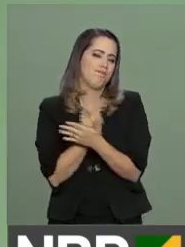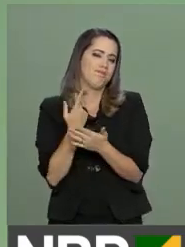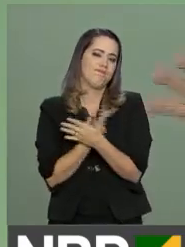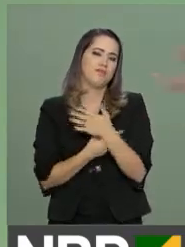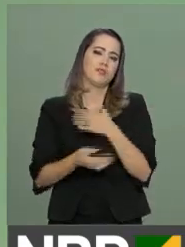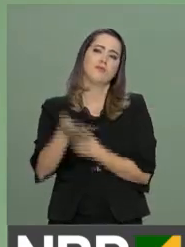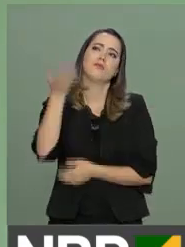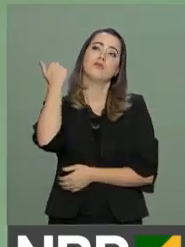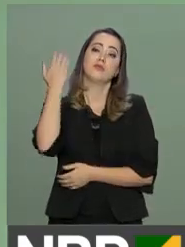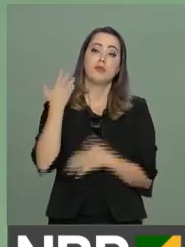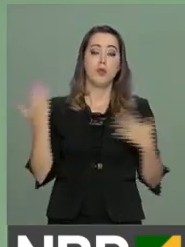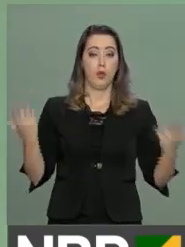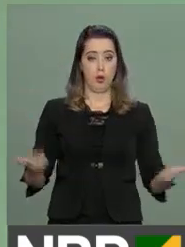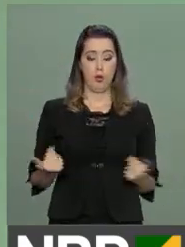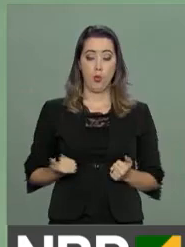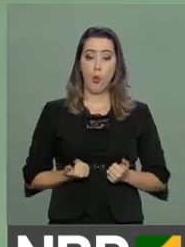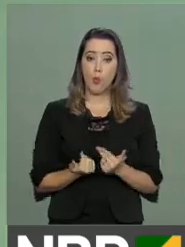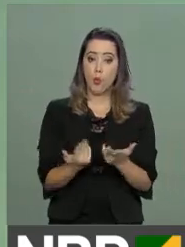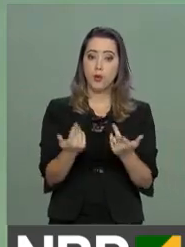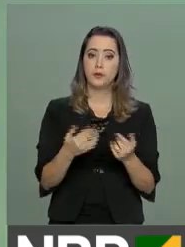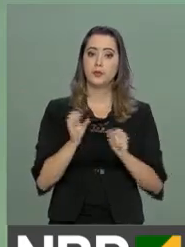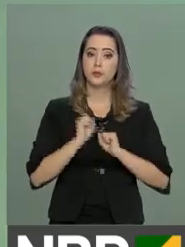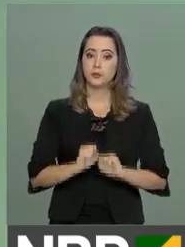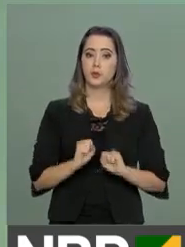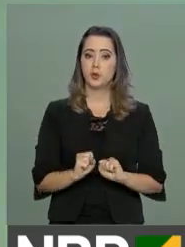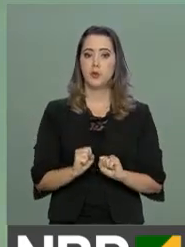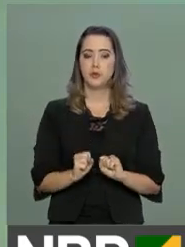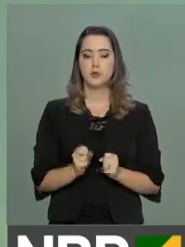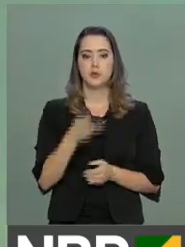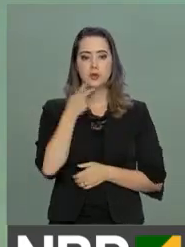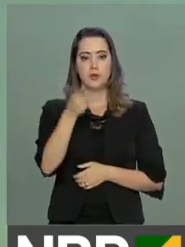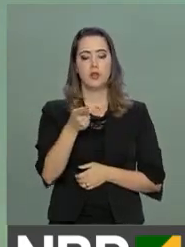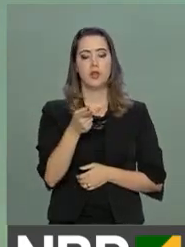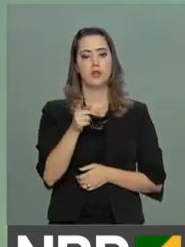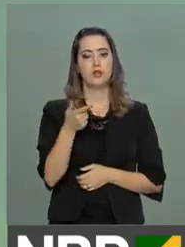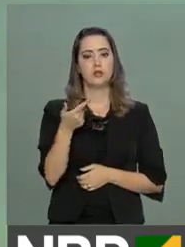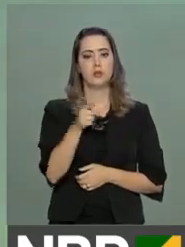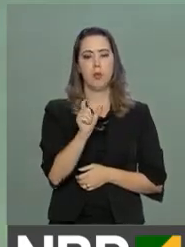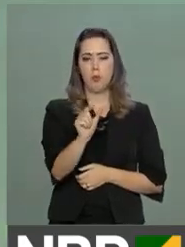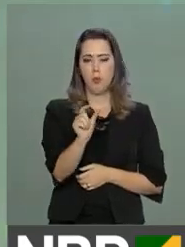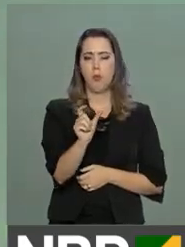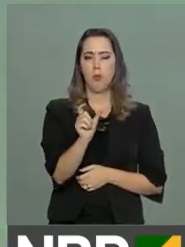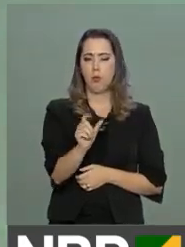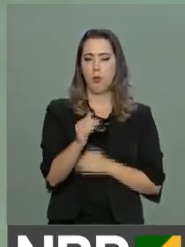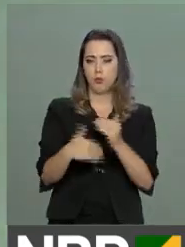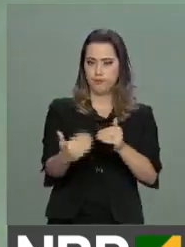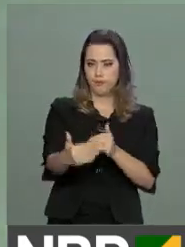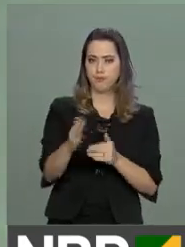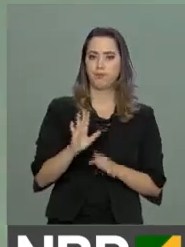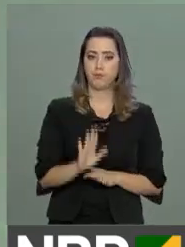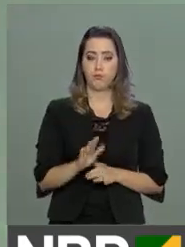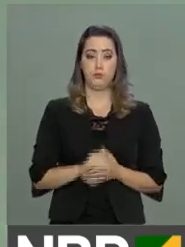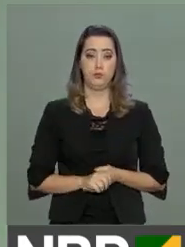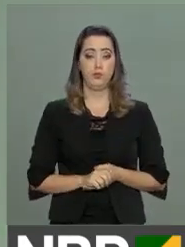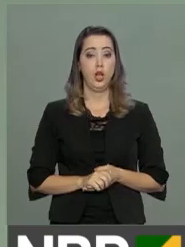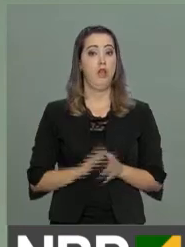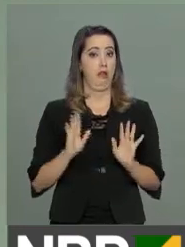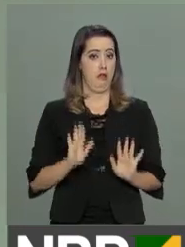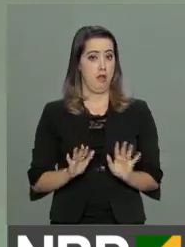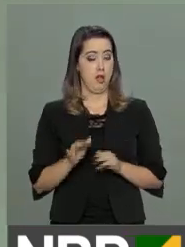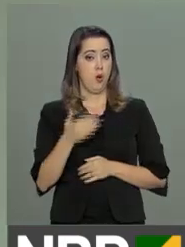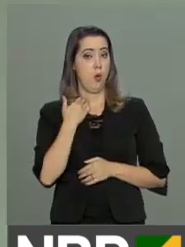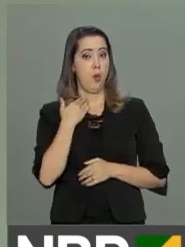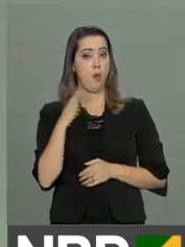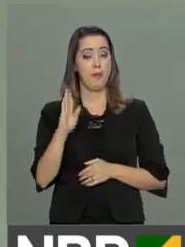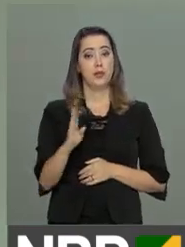tempo. De igual maneira, meus amigos, permitam-me que eu fale mais um pouco aqui do governo. O Banco do Brasil, há poucos